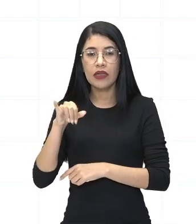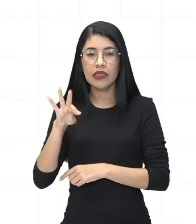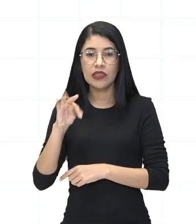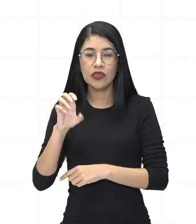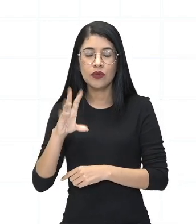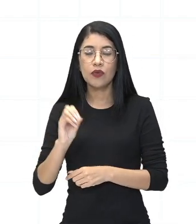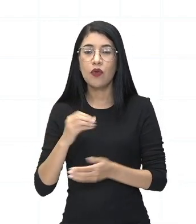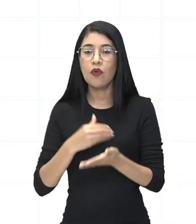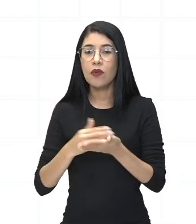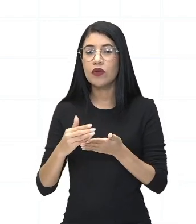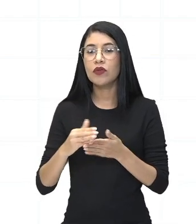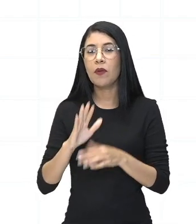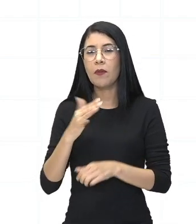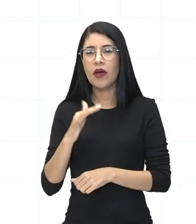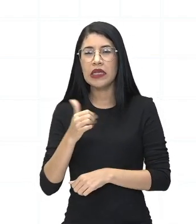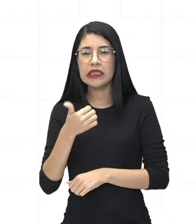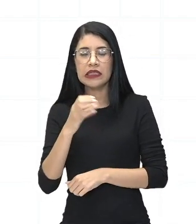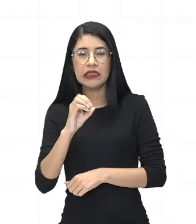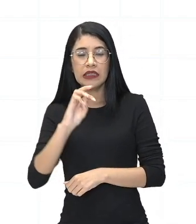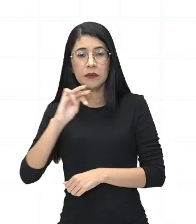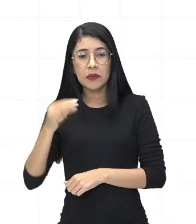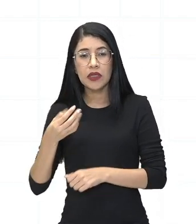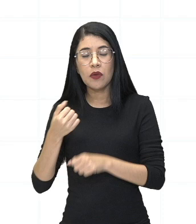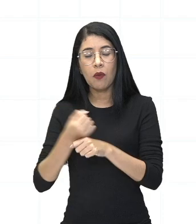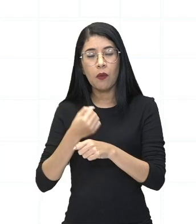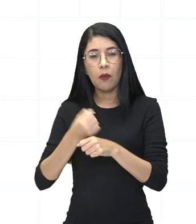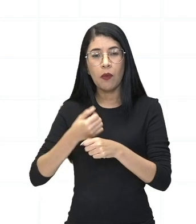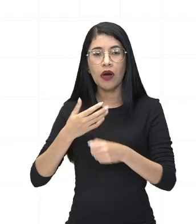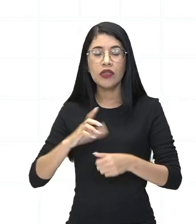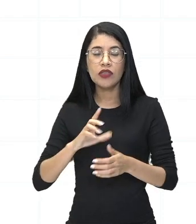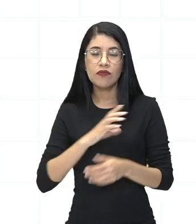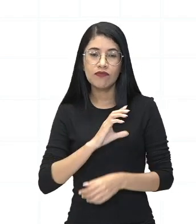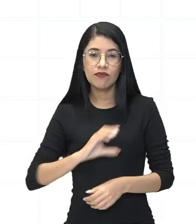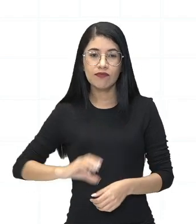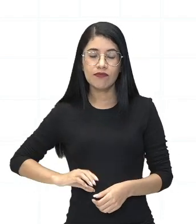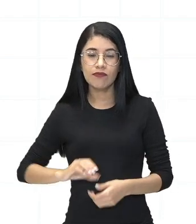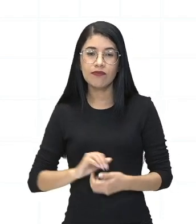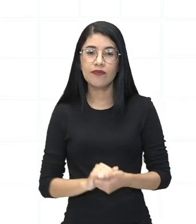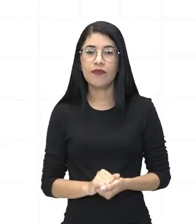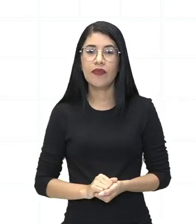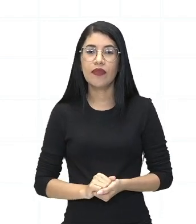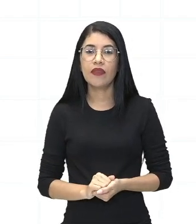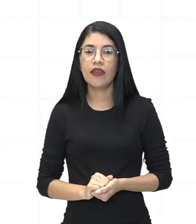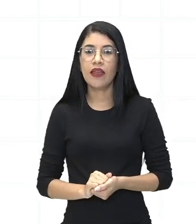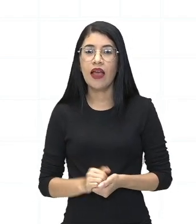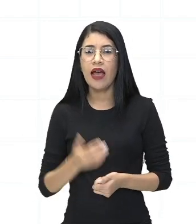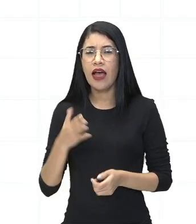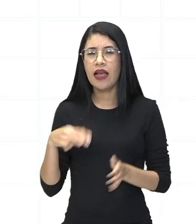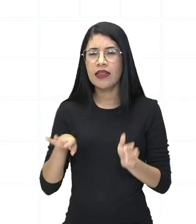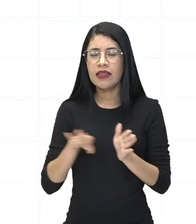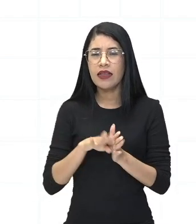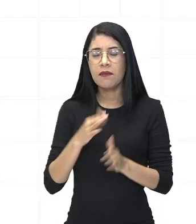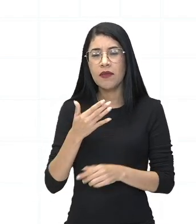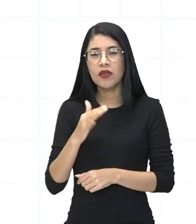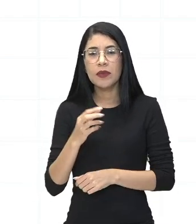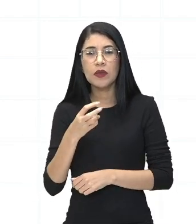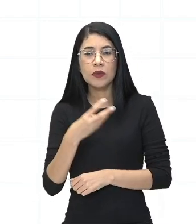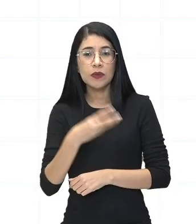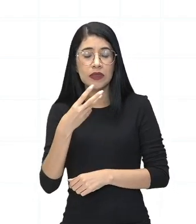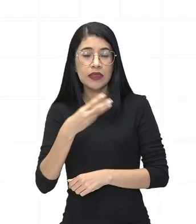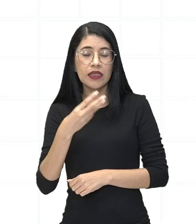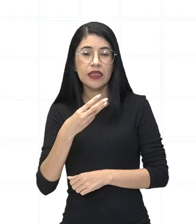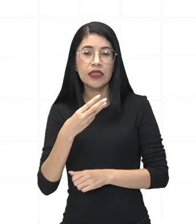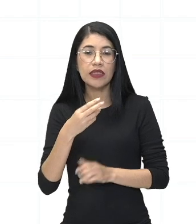que começou há cerca de 10 mil anos antes de Cristo e foi até mais ou menos o terceiro